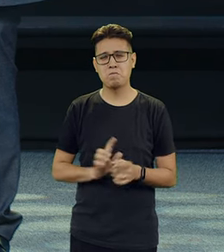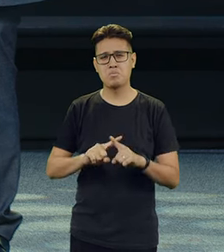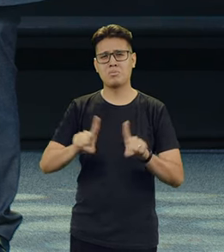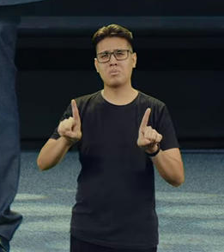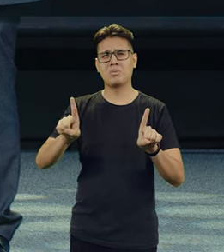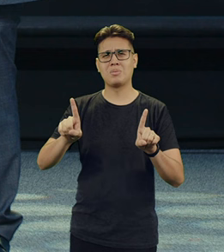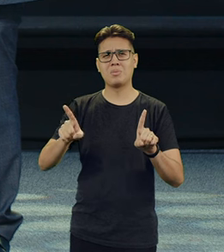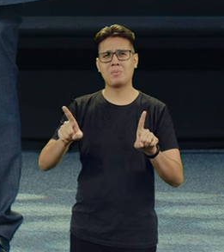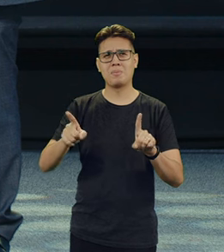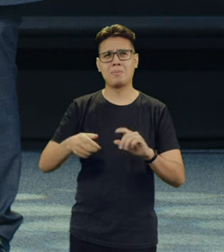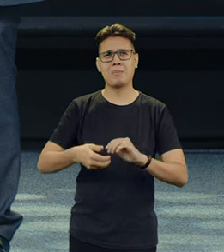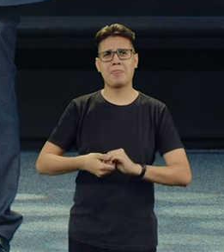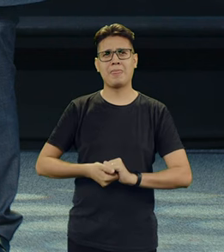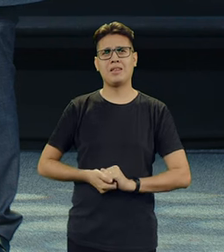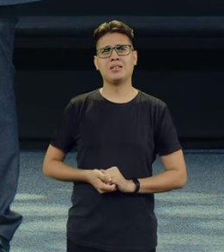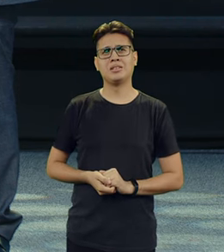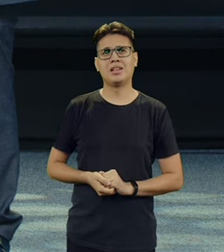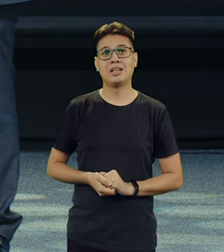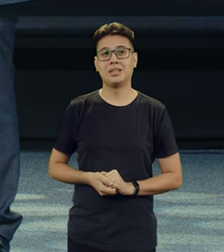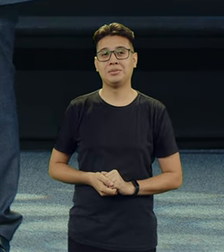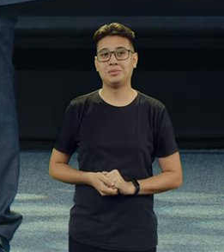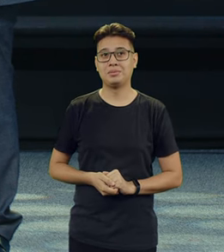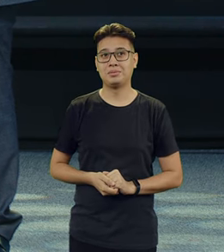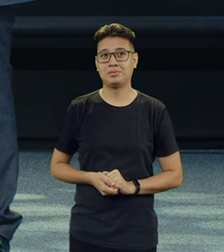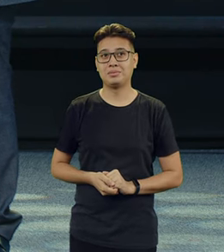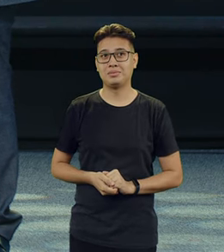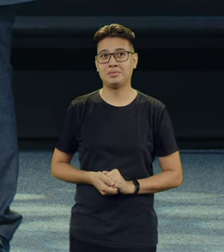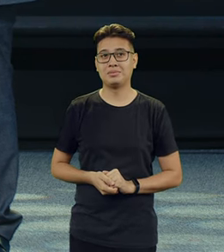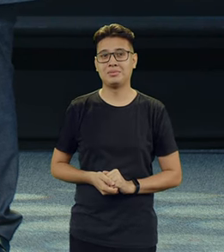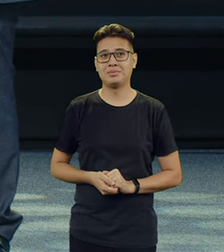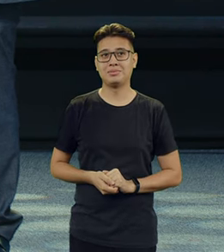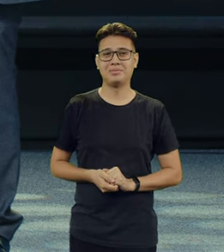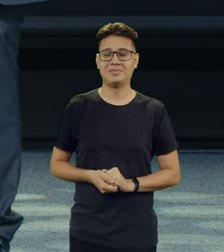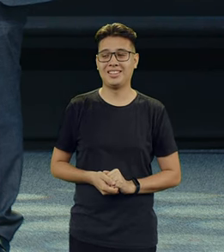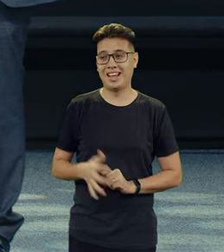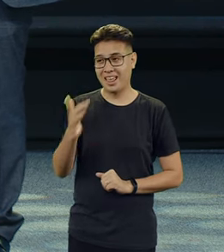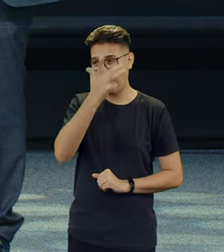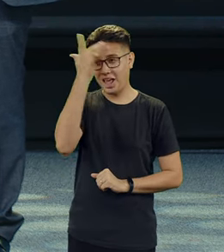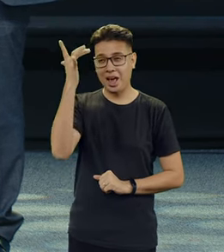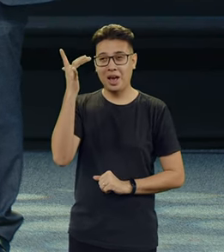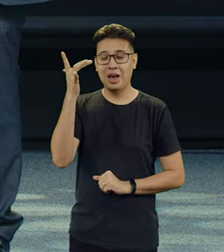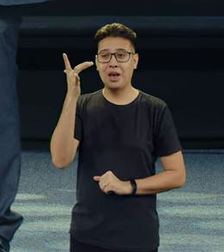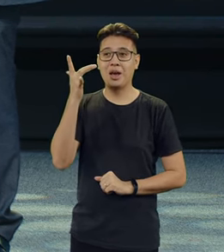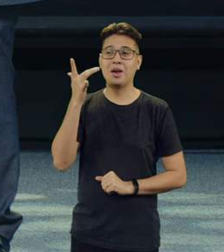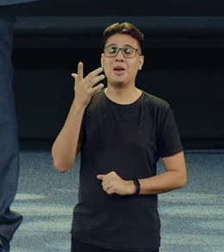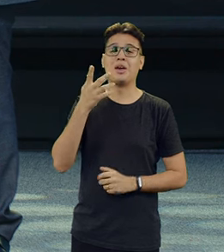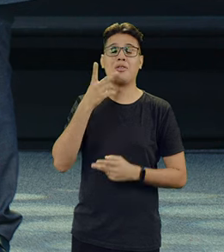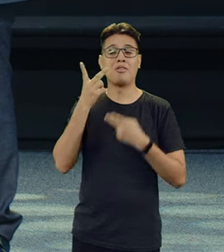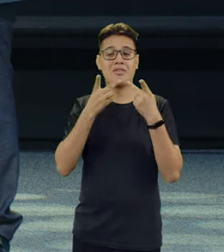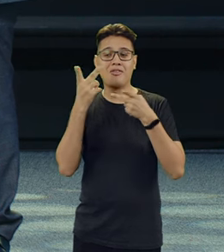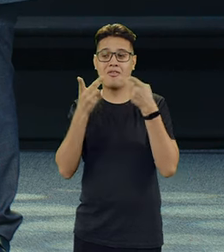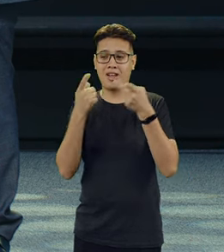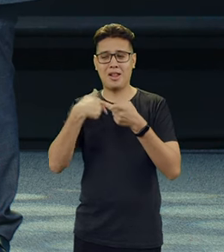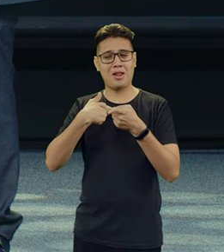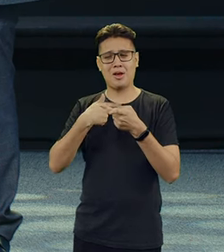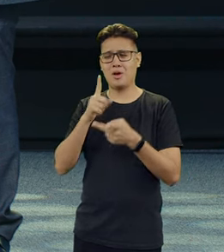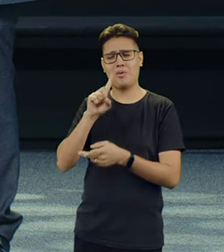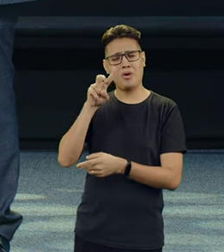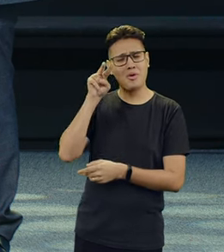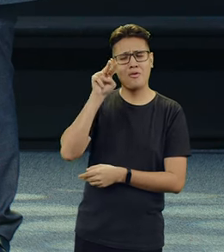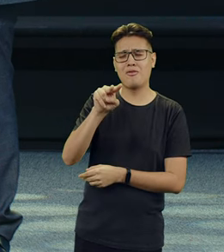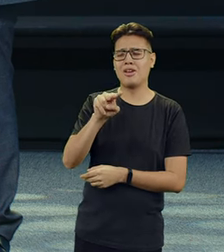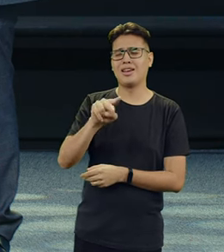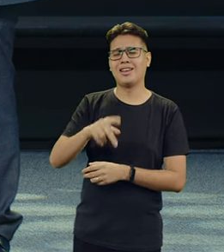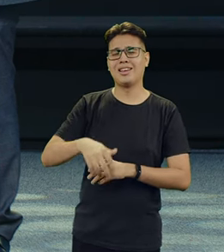Mas... Dizem, eu não estava lá para ver, dizem, mas ao menos eu